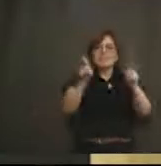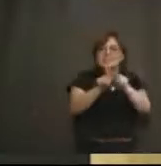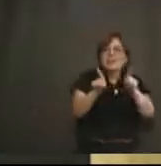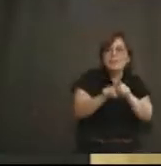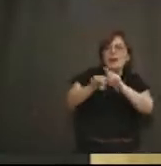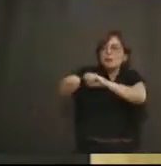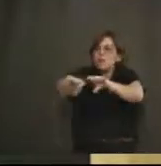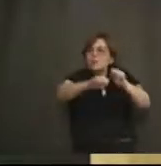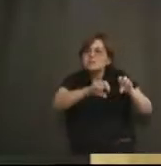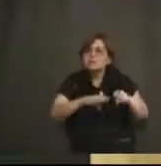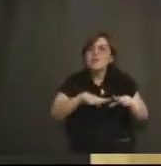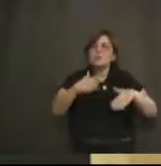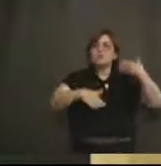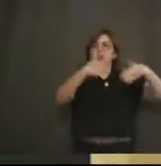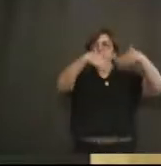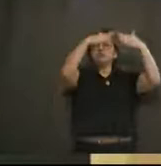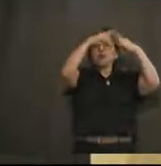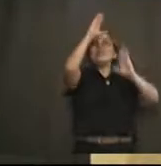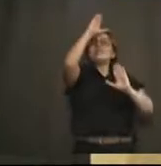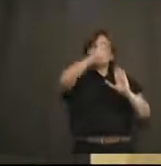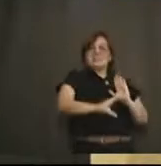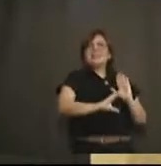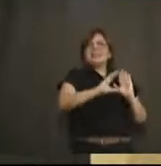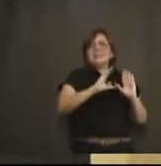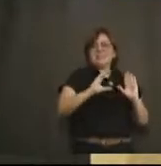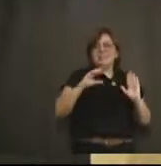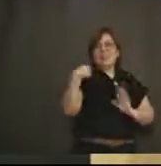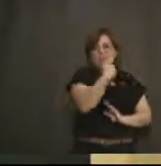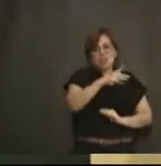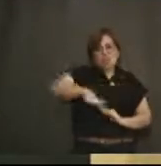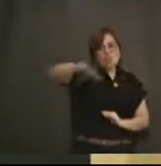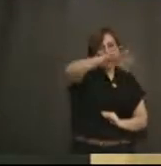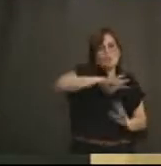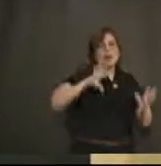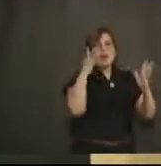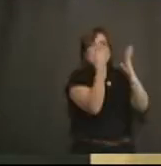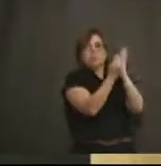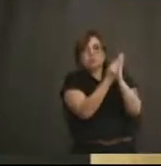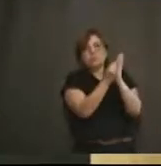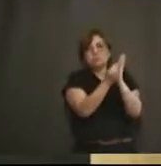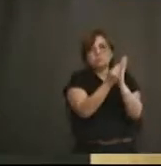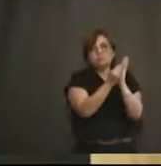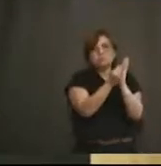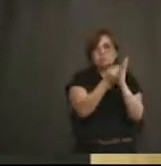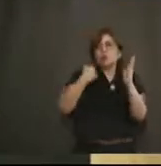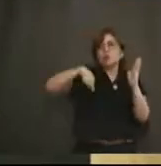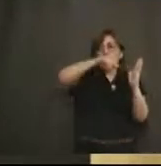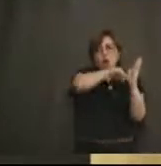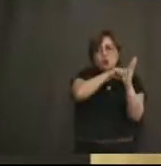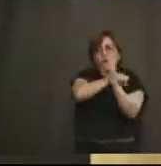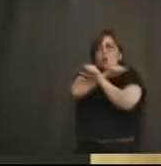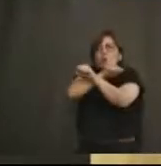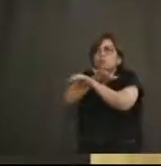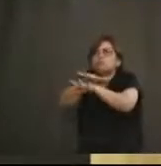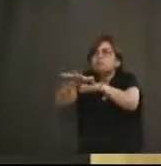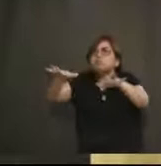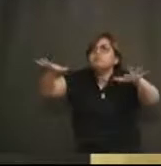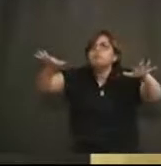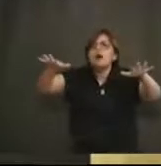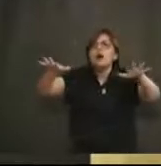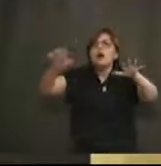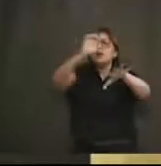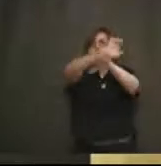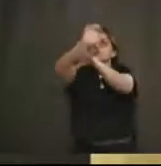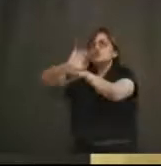cidadania no território amazônico. Nosso raio de ação se estende por todos os